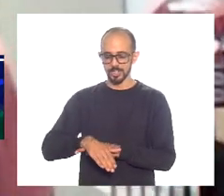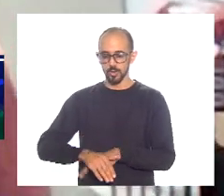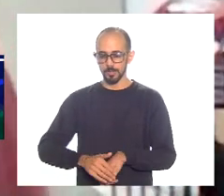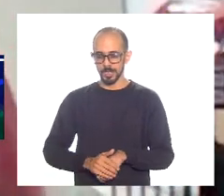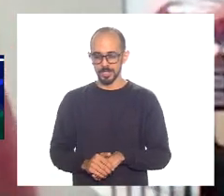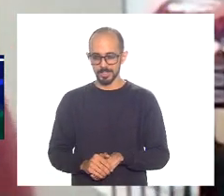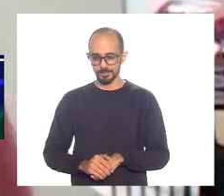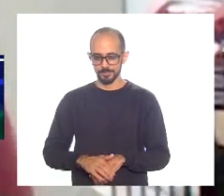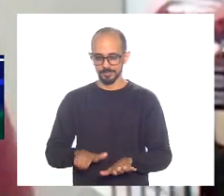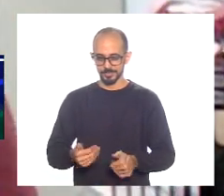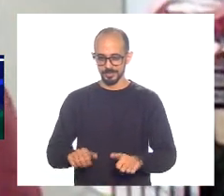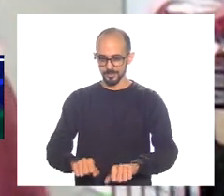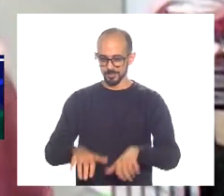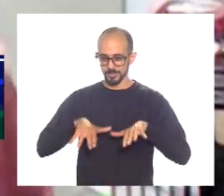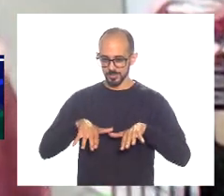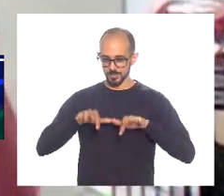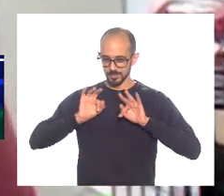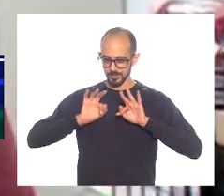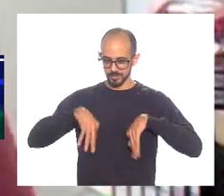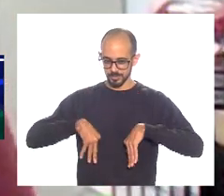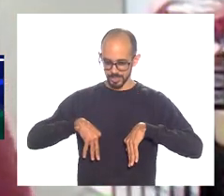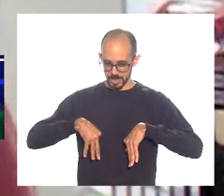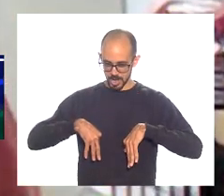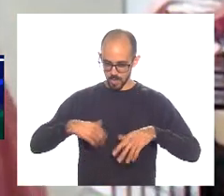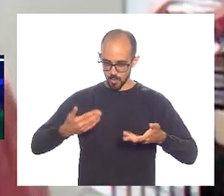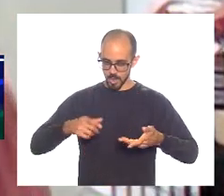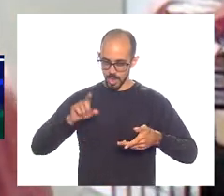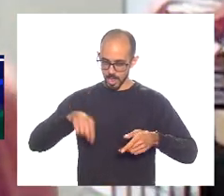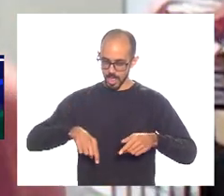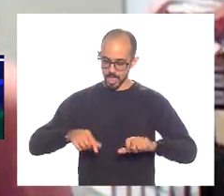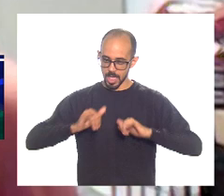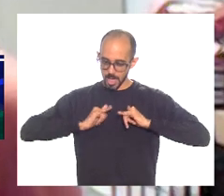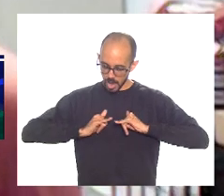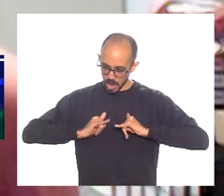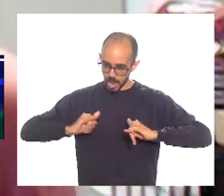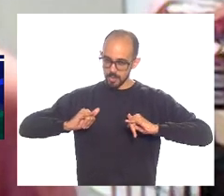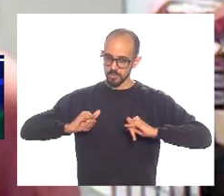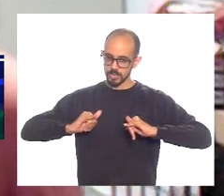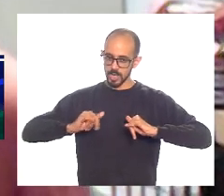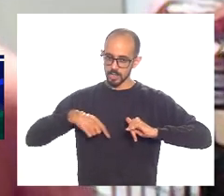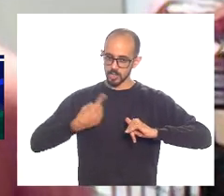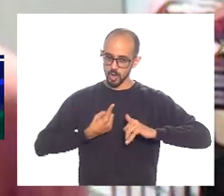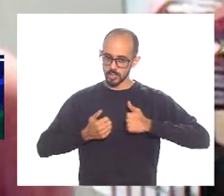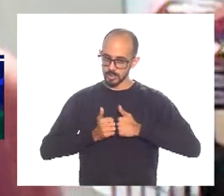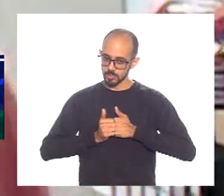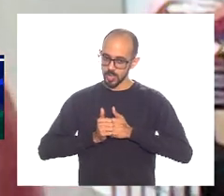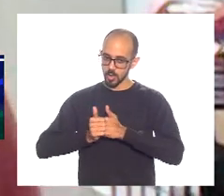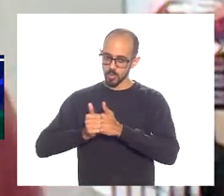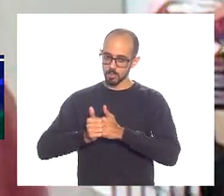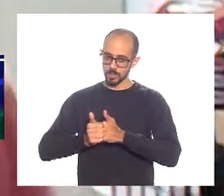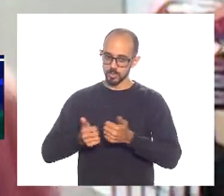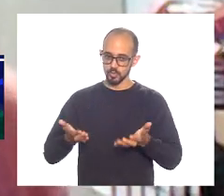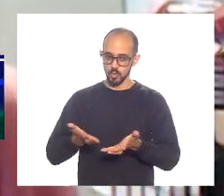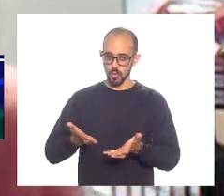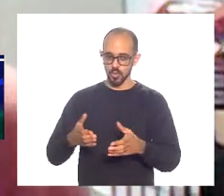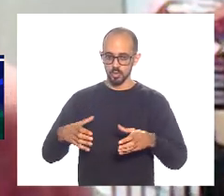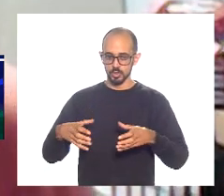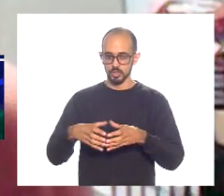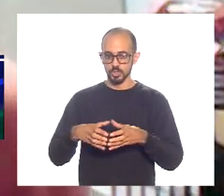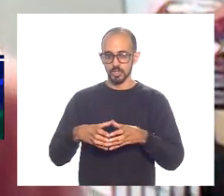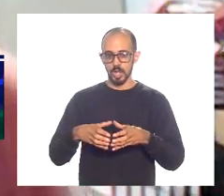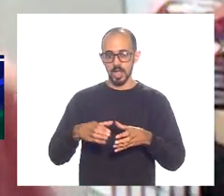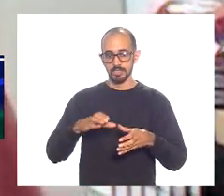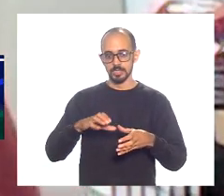final registrar que a gente está acompanhando hoje a abertura da Comissão Parlamentar de